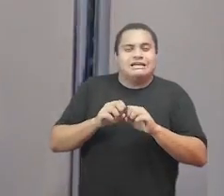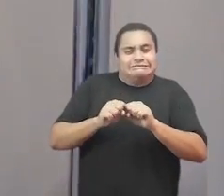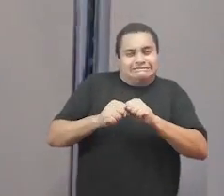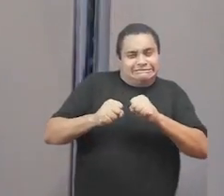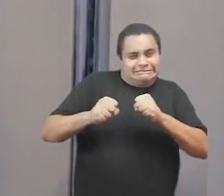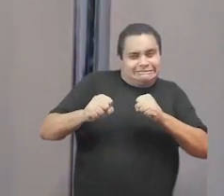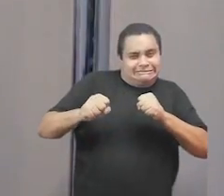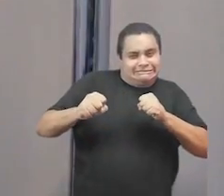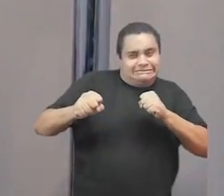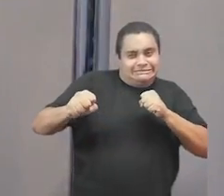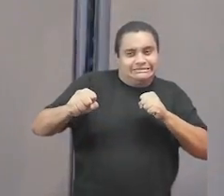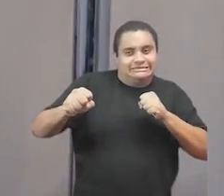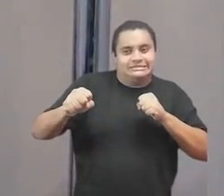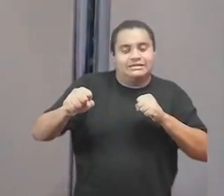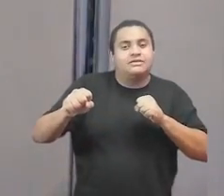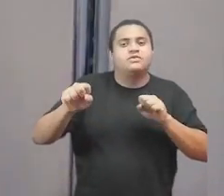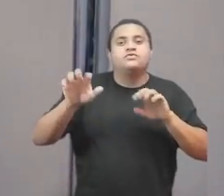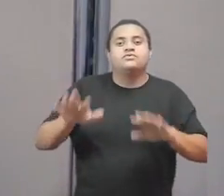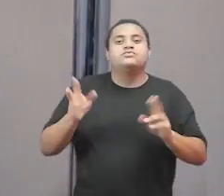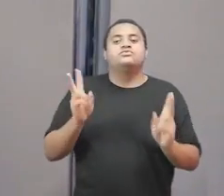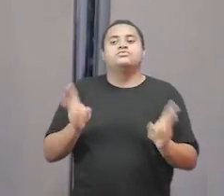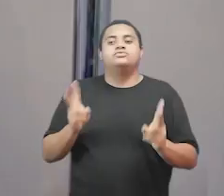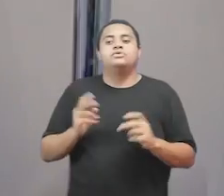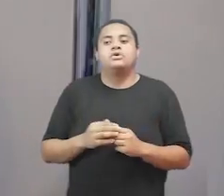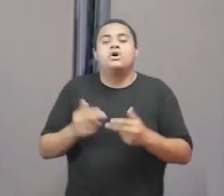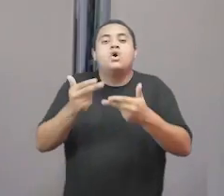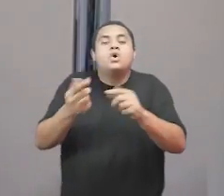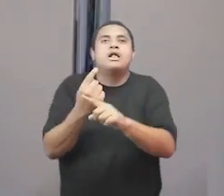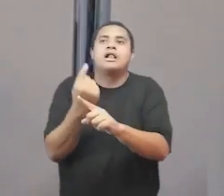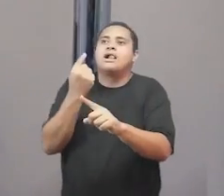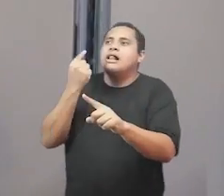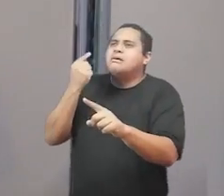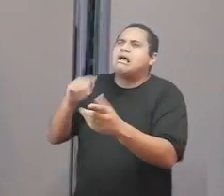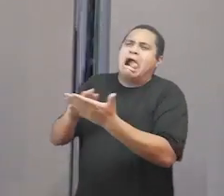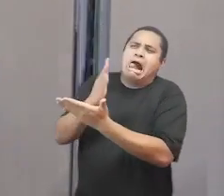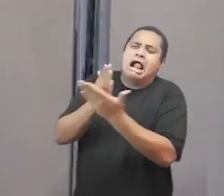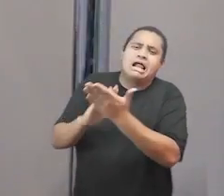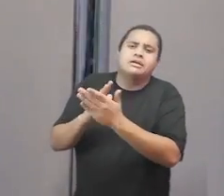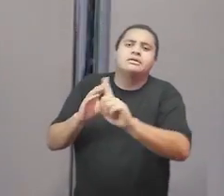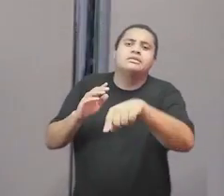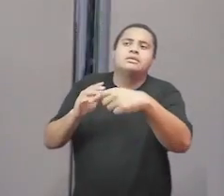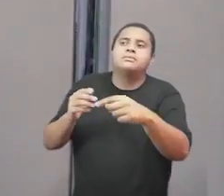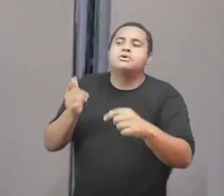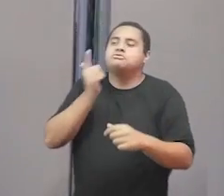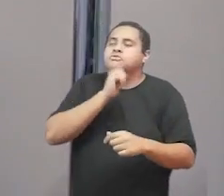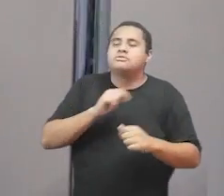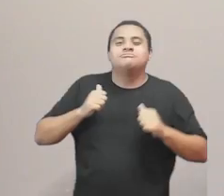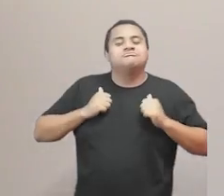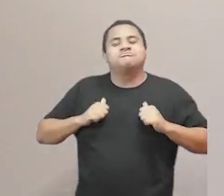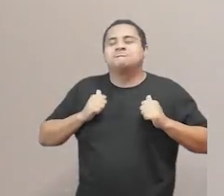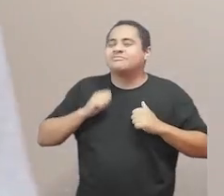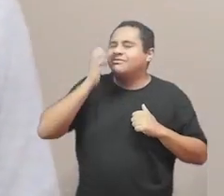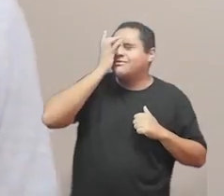pouco, mas dá. Você estica e de repente, putz, a bicha fica. E aquilo que uma vez era desconfortável passa a ser